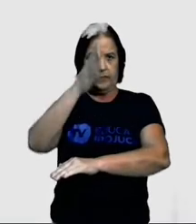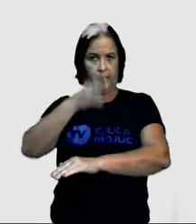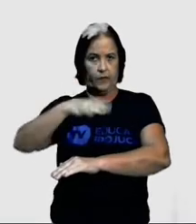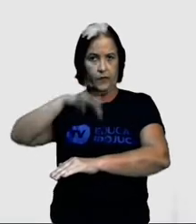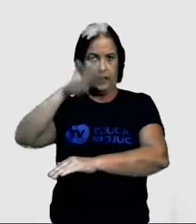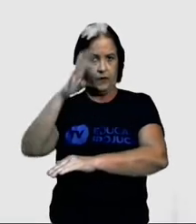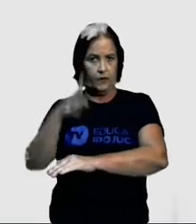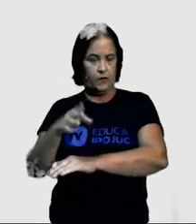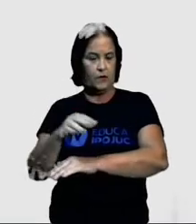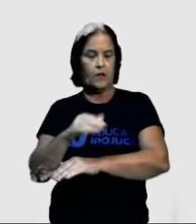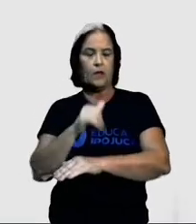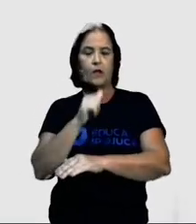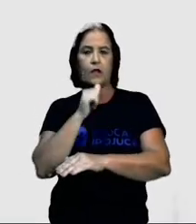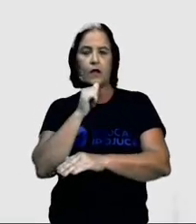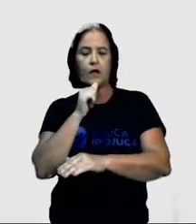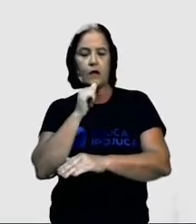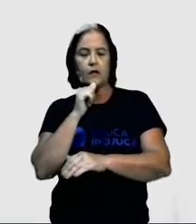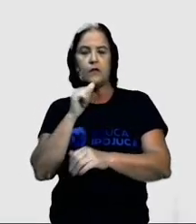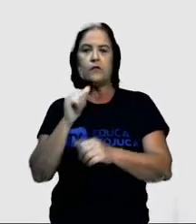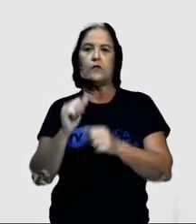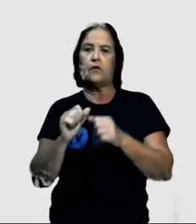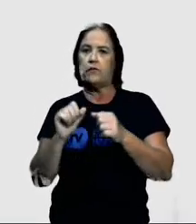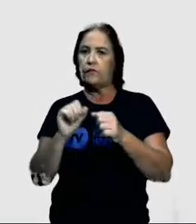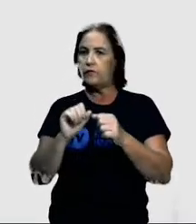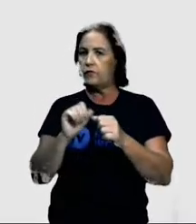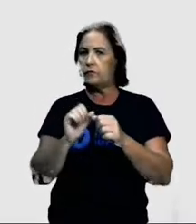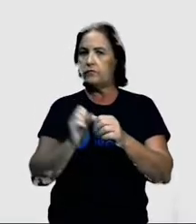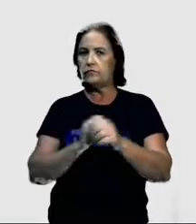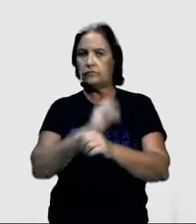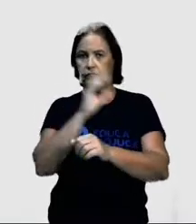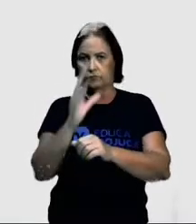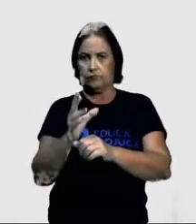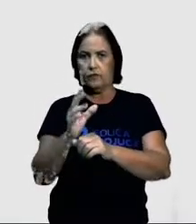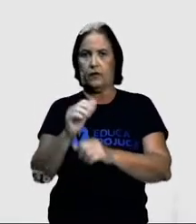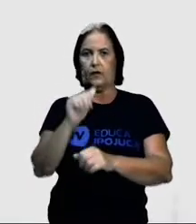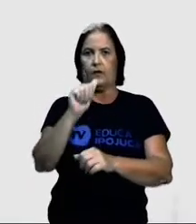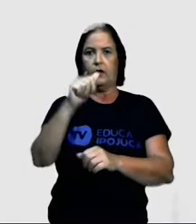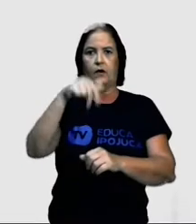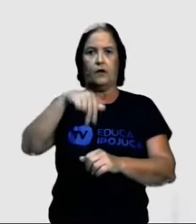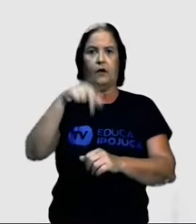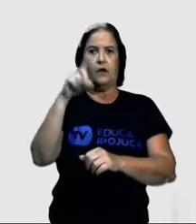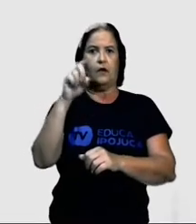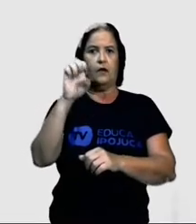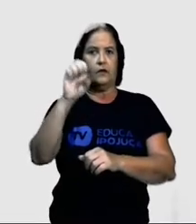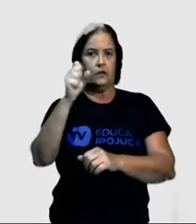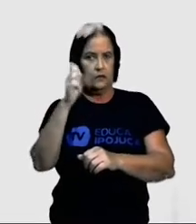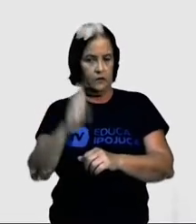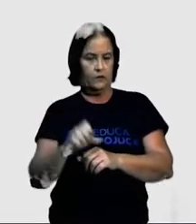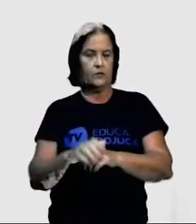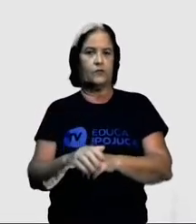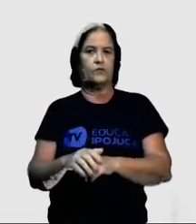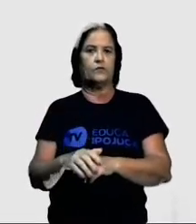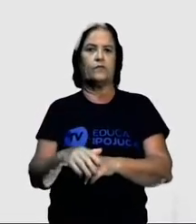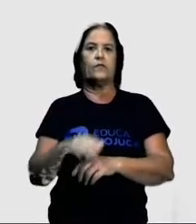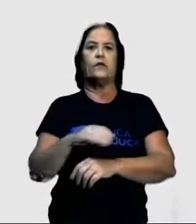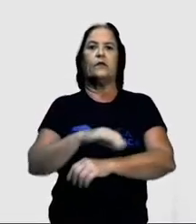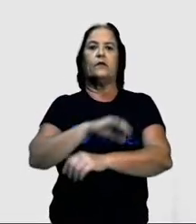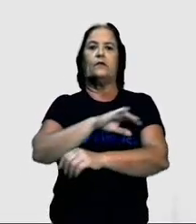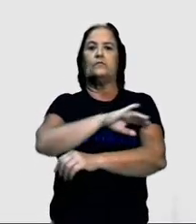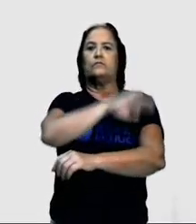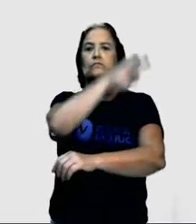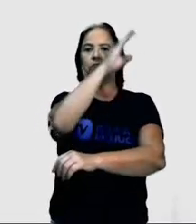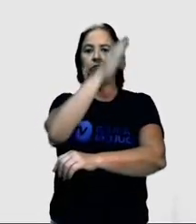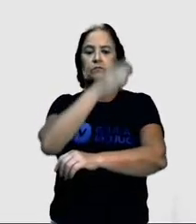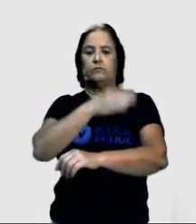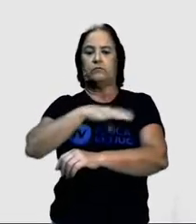Ainda em formação, certo? Cordilheira dos Andes, na América do Sul. A cadeia das montanhas rochosas